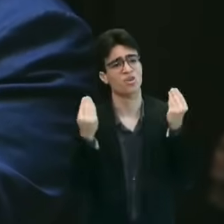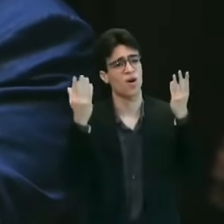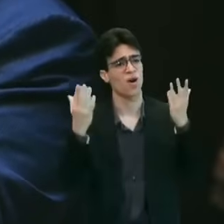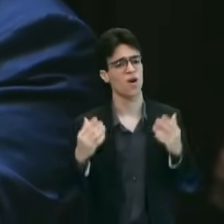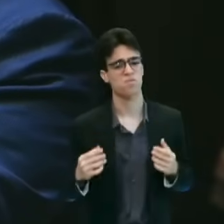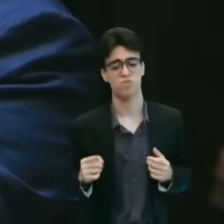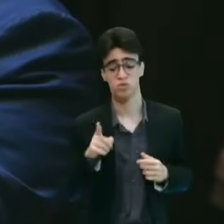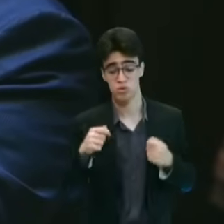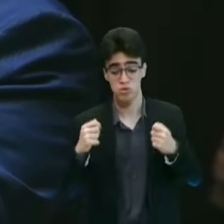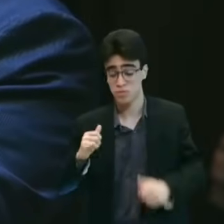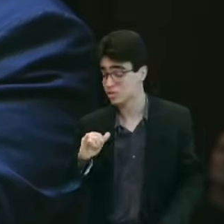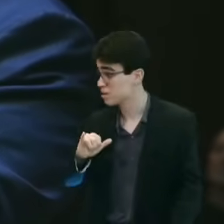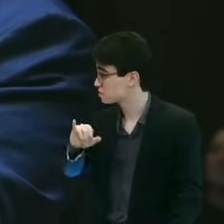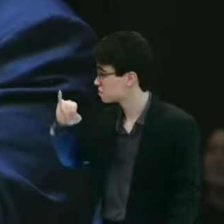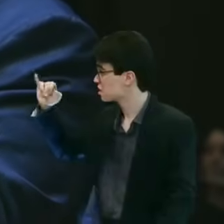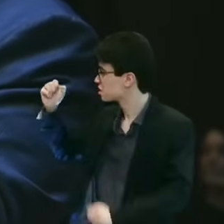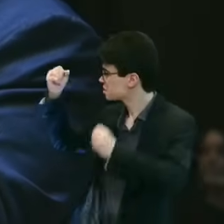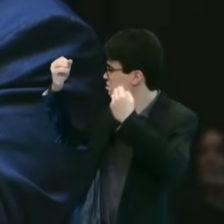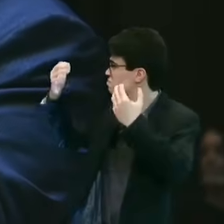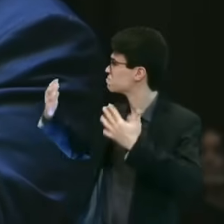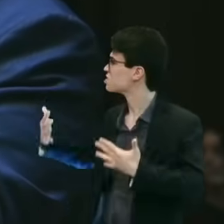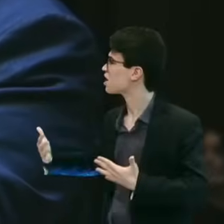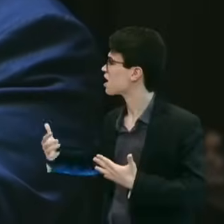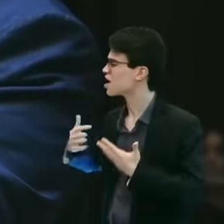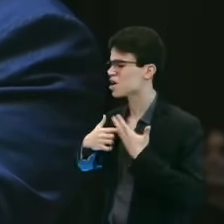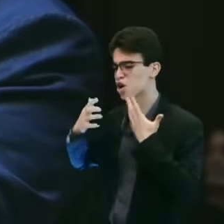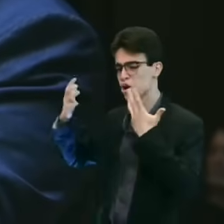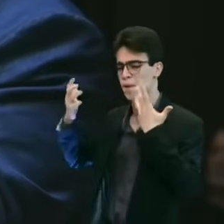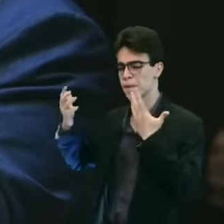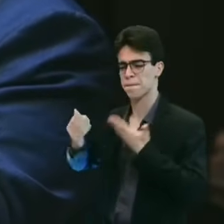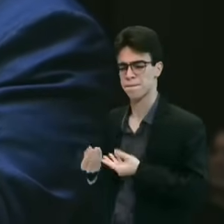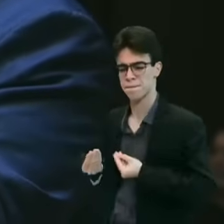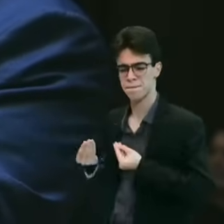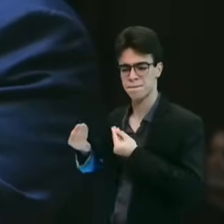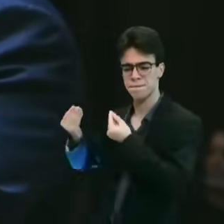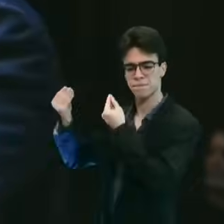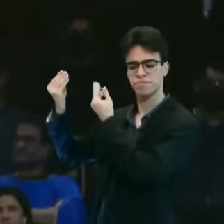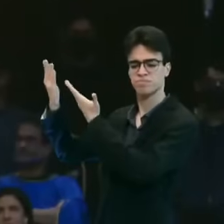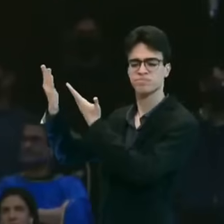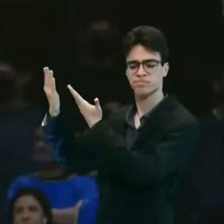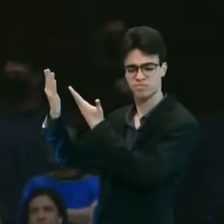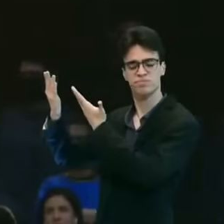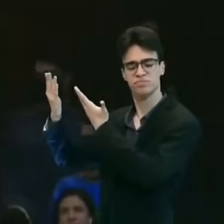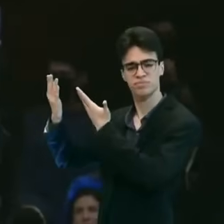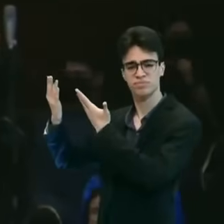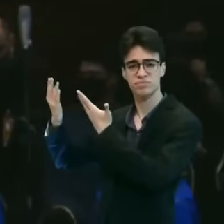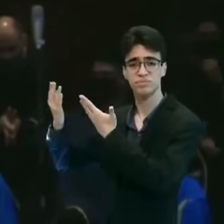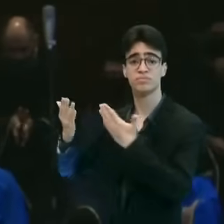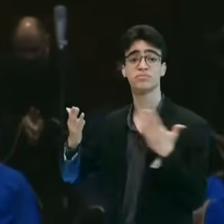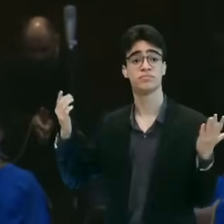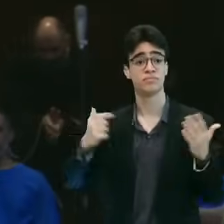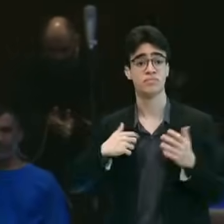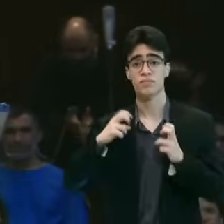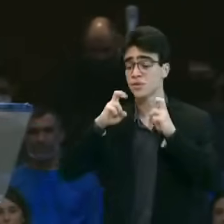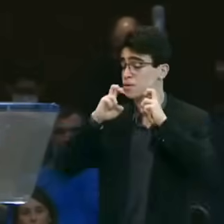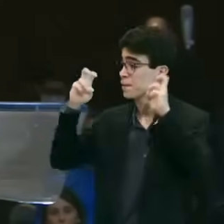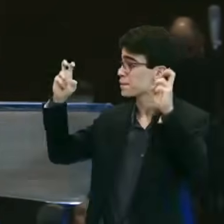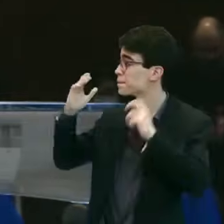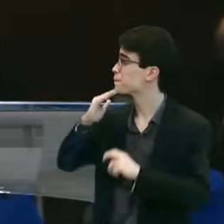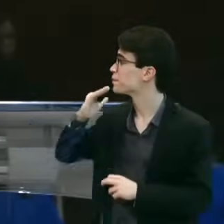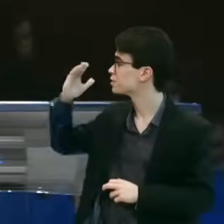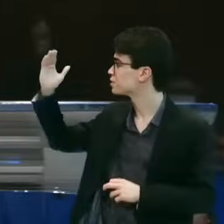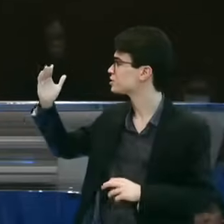Você tem que dizer isso para o Senhor, dizer, eu quero colocar nas tuas mãos. E aí você vai clamar,